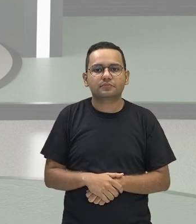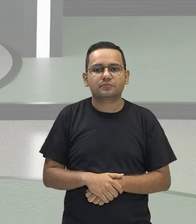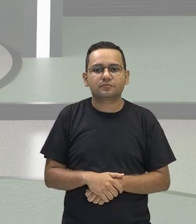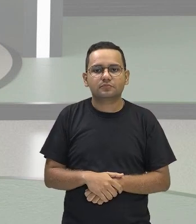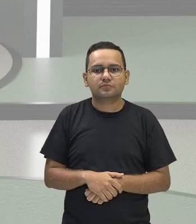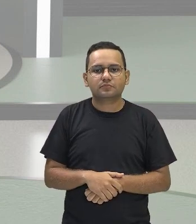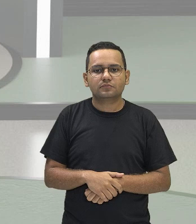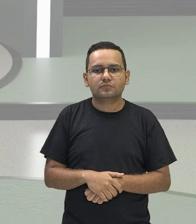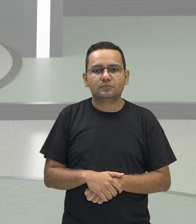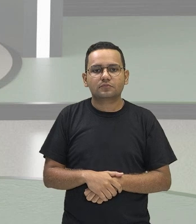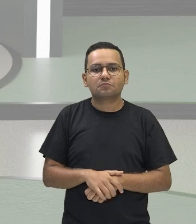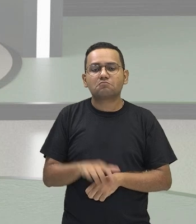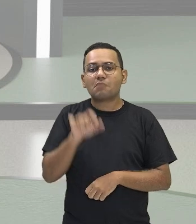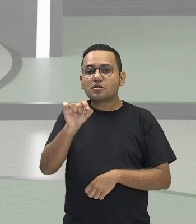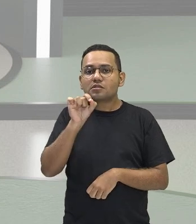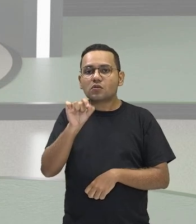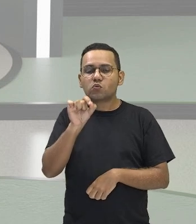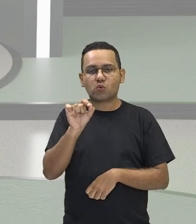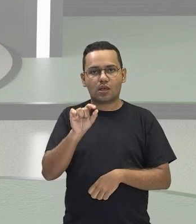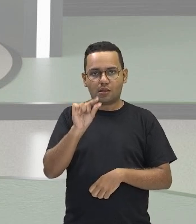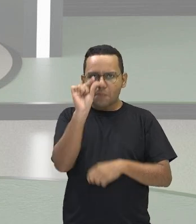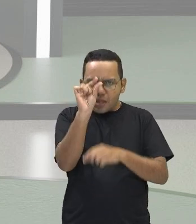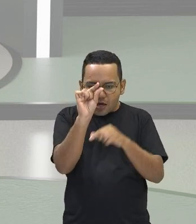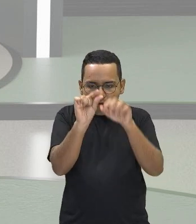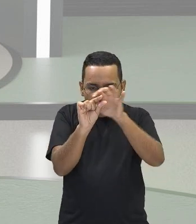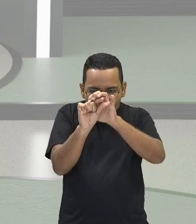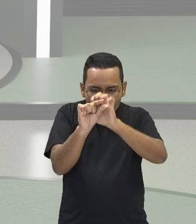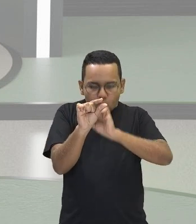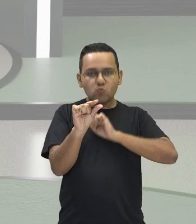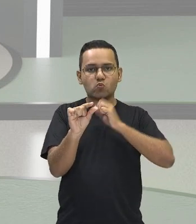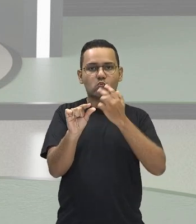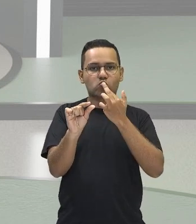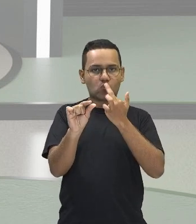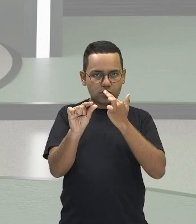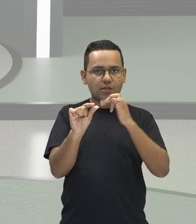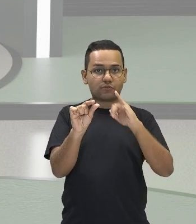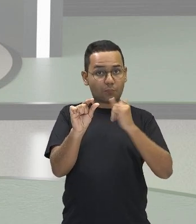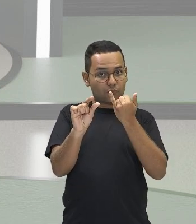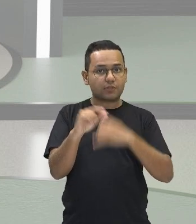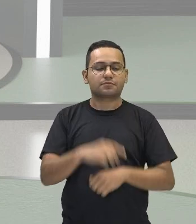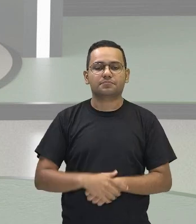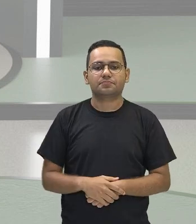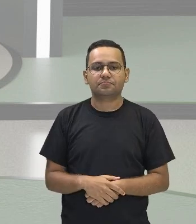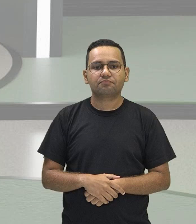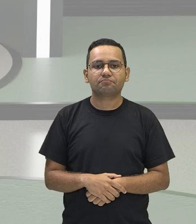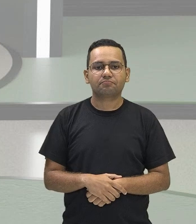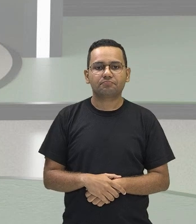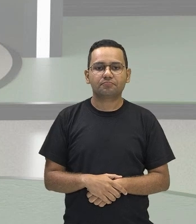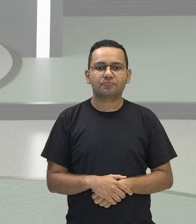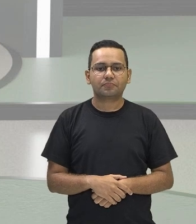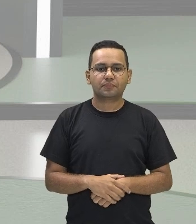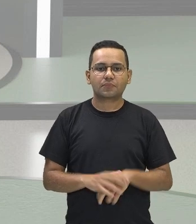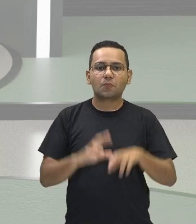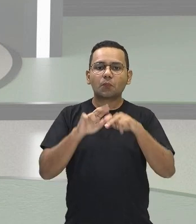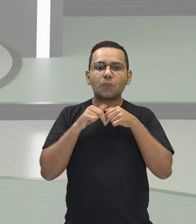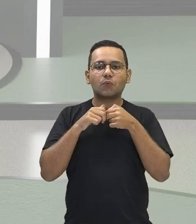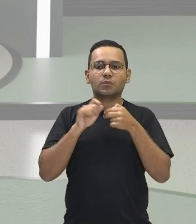aproveitamento do nutriente neles presentes. Esse sistema é também responsável